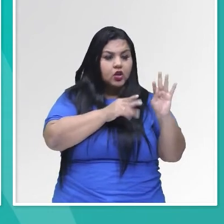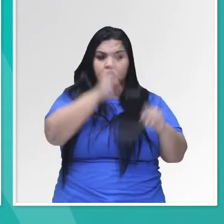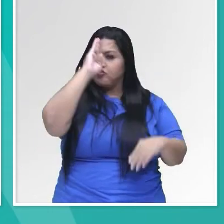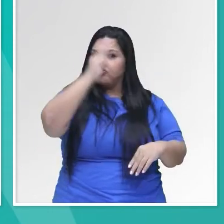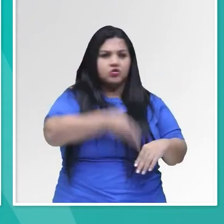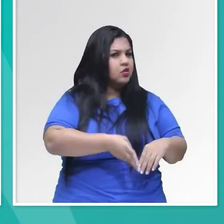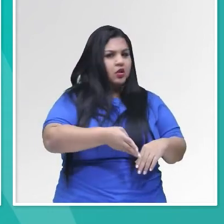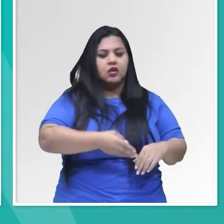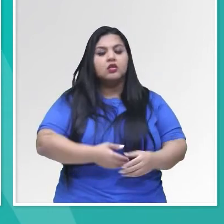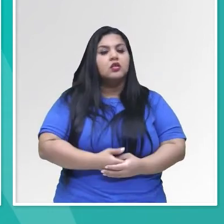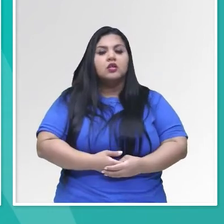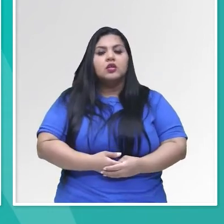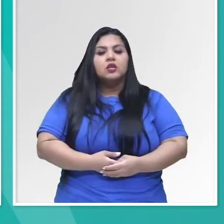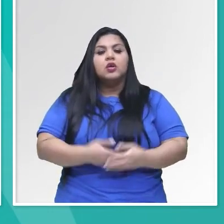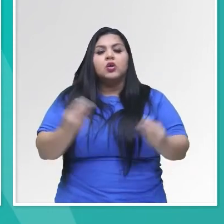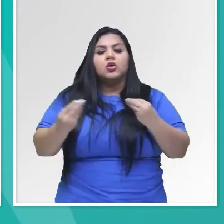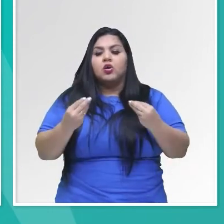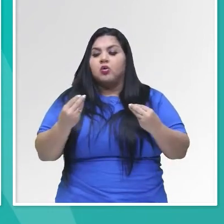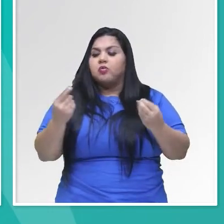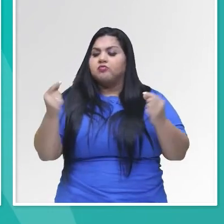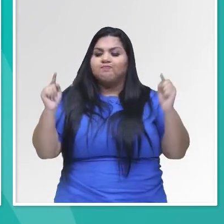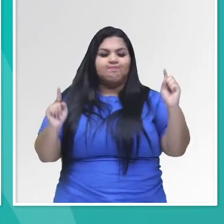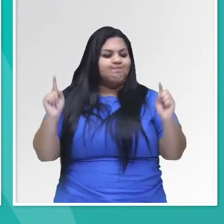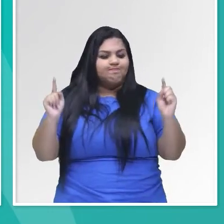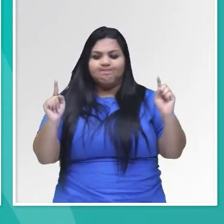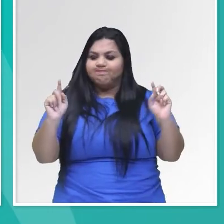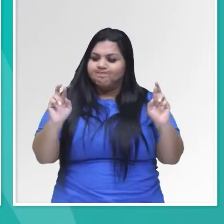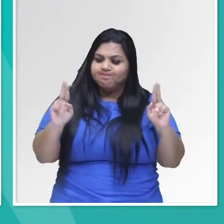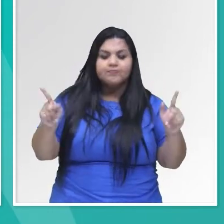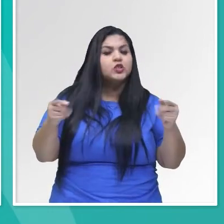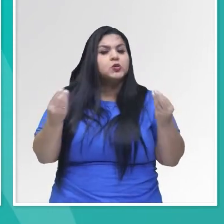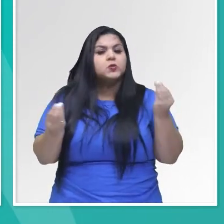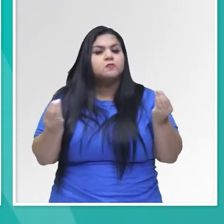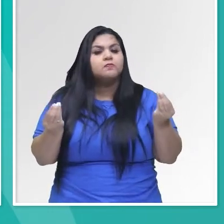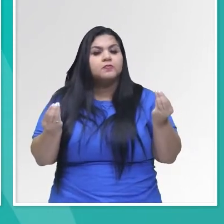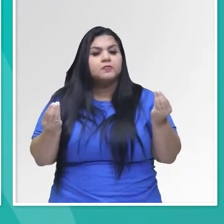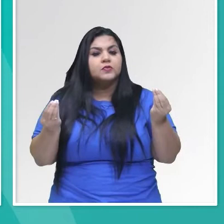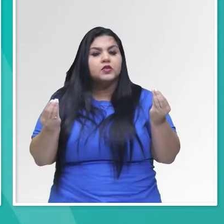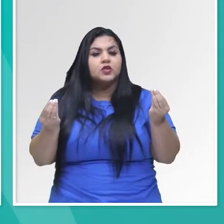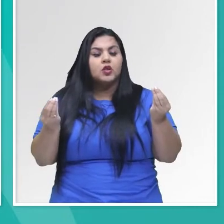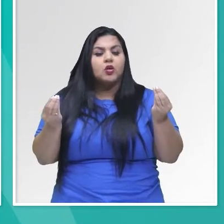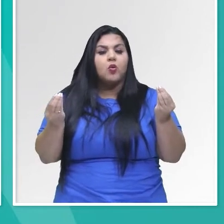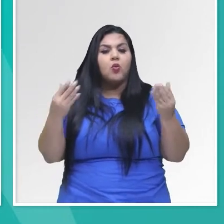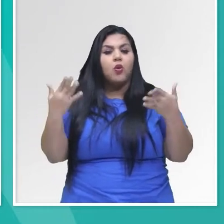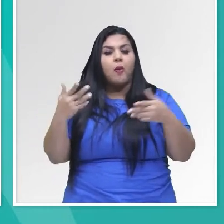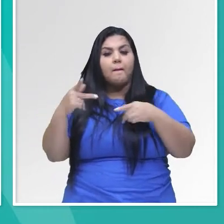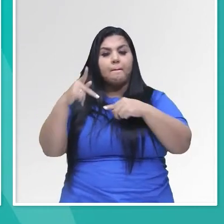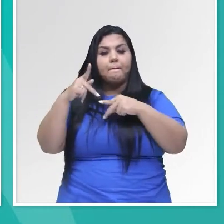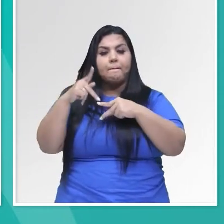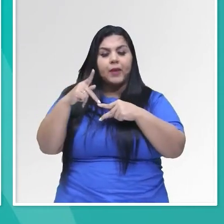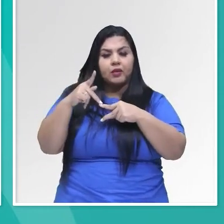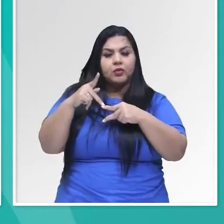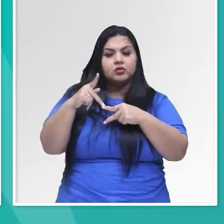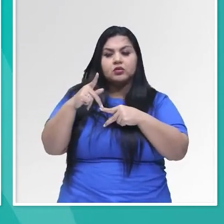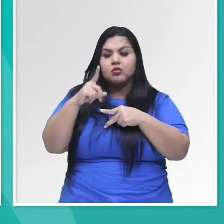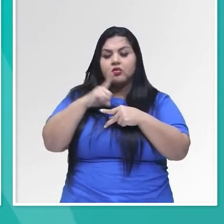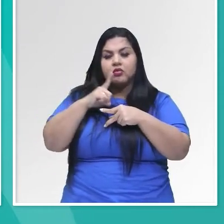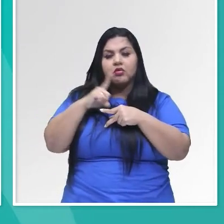indireto. Como é que eu diferencio o VTD de um VTI? Qual dos dois pede preposição? VTD ou